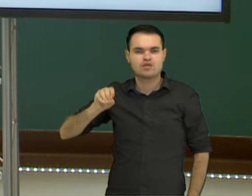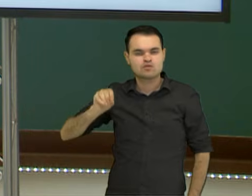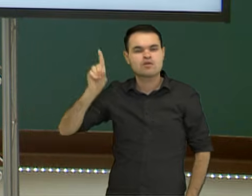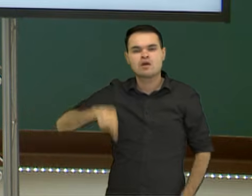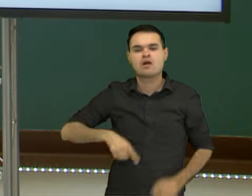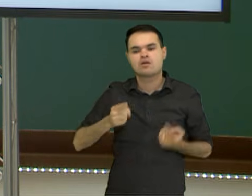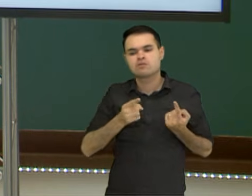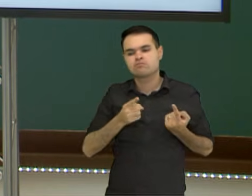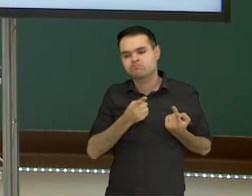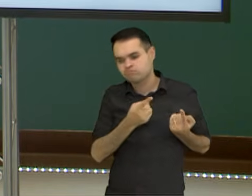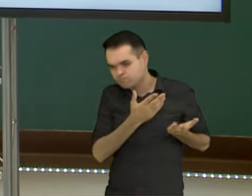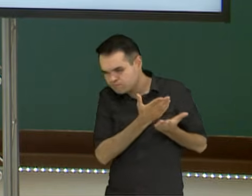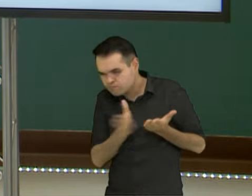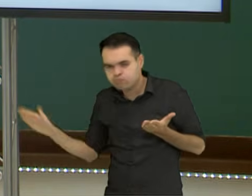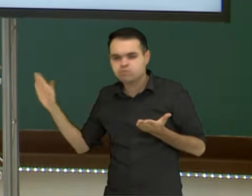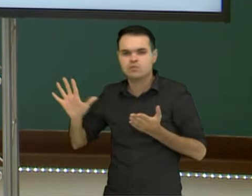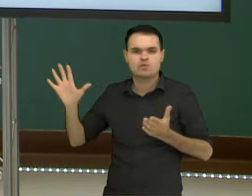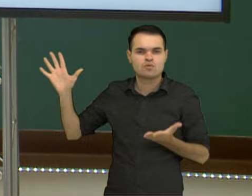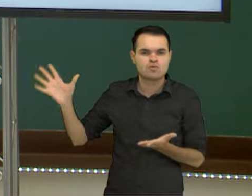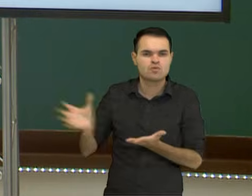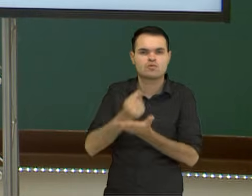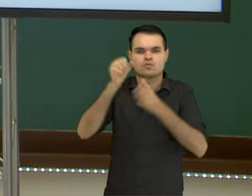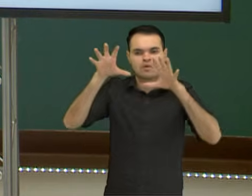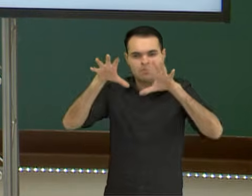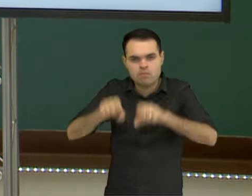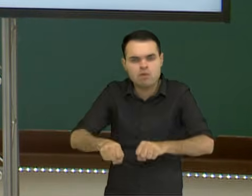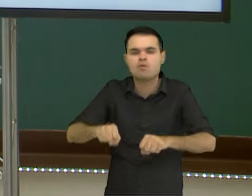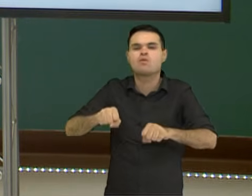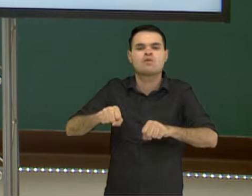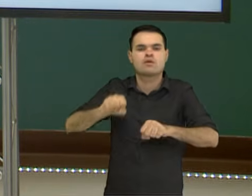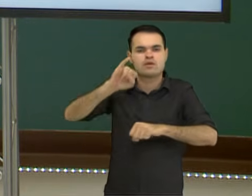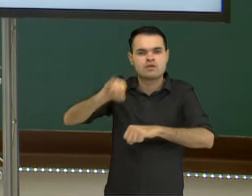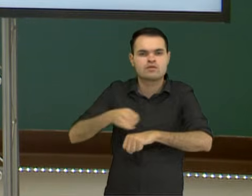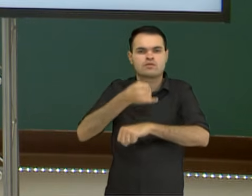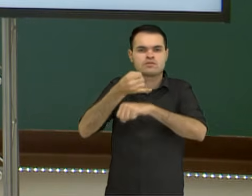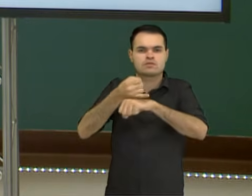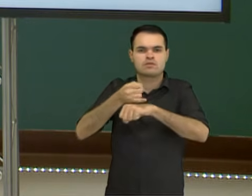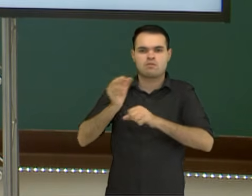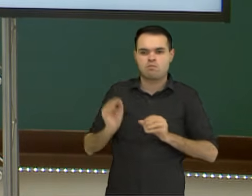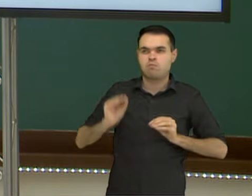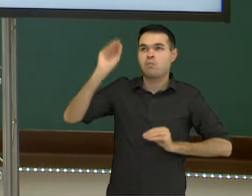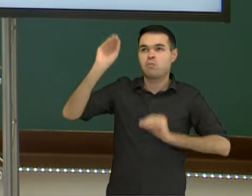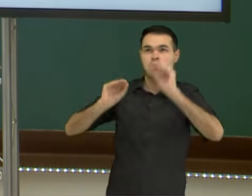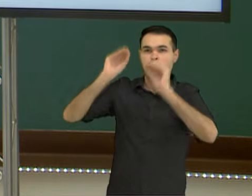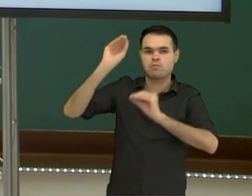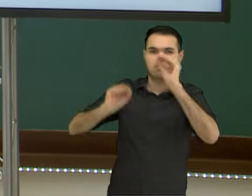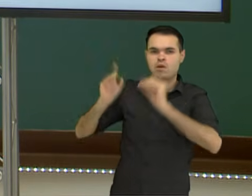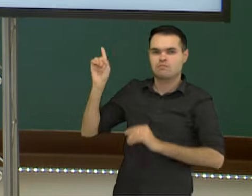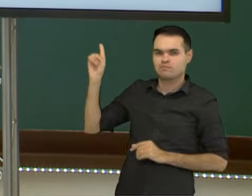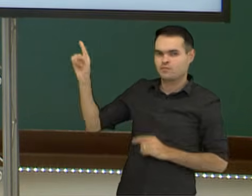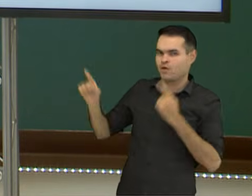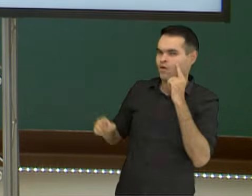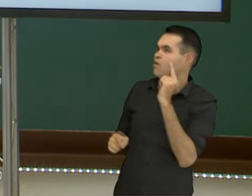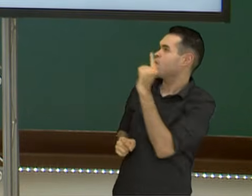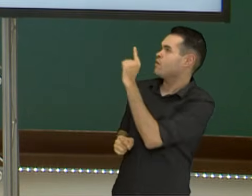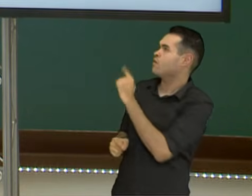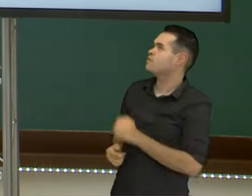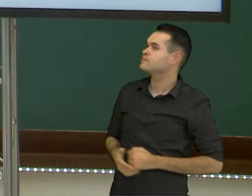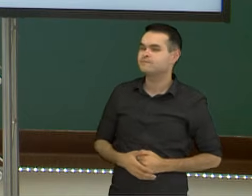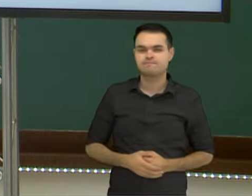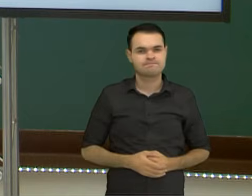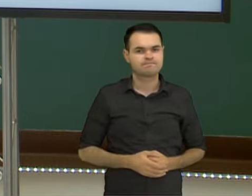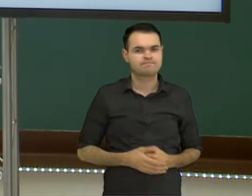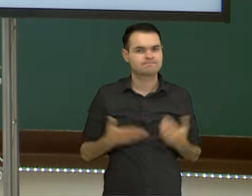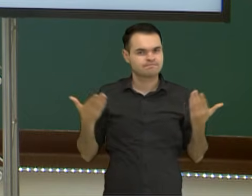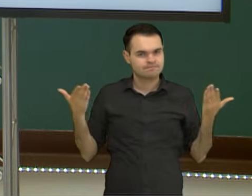controle sobre a cidade de Jerusalém. Aqui destacado as palavras que preenchem corretamente o nosso exercício. Então